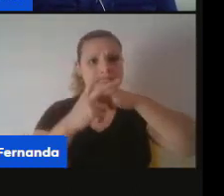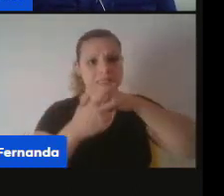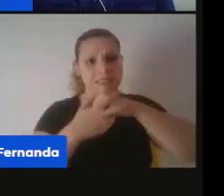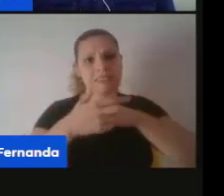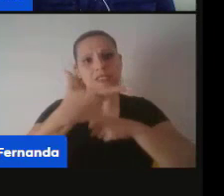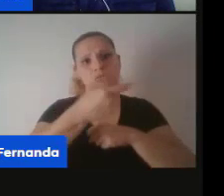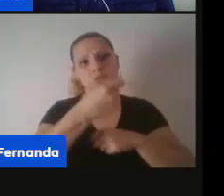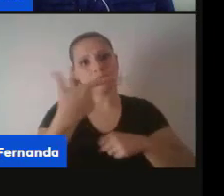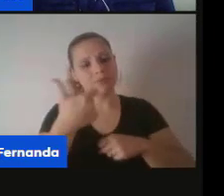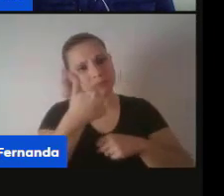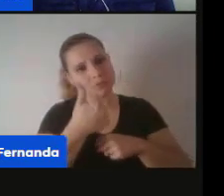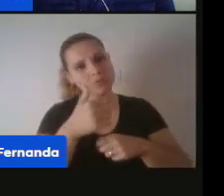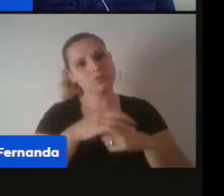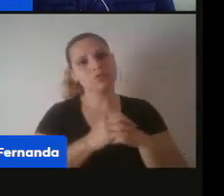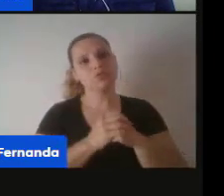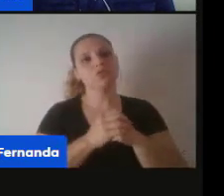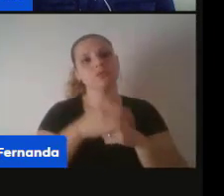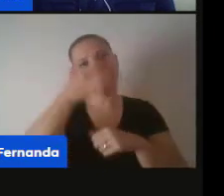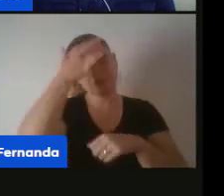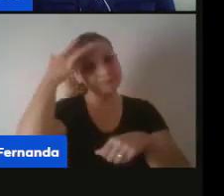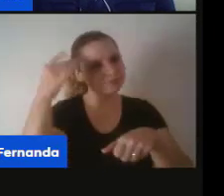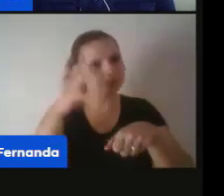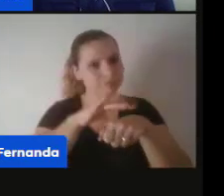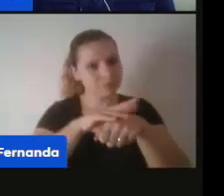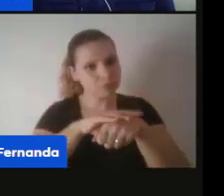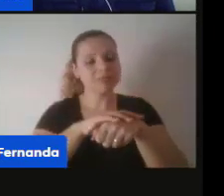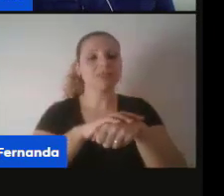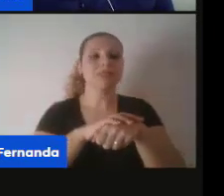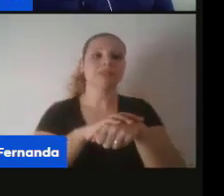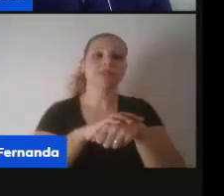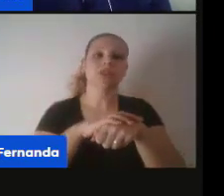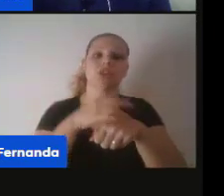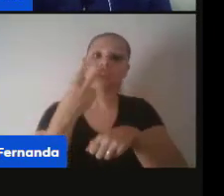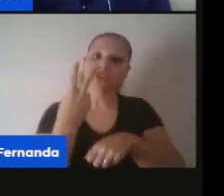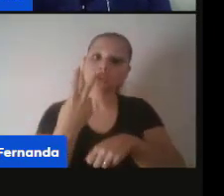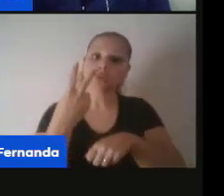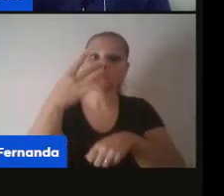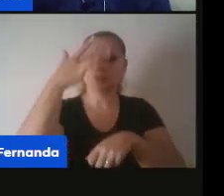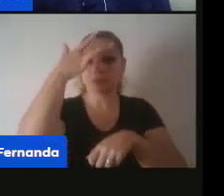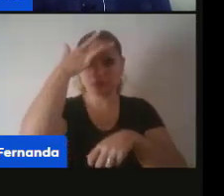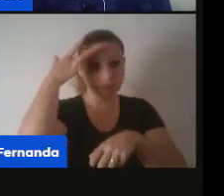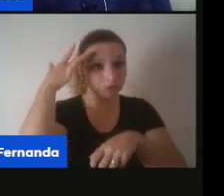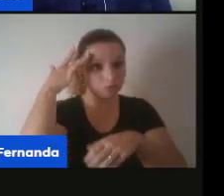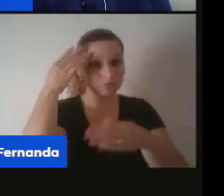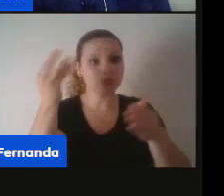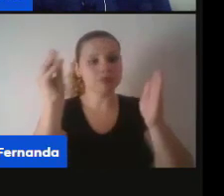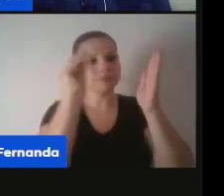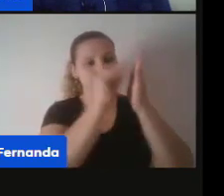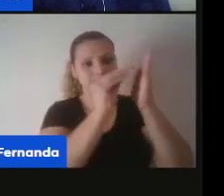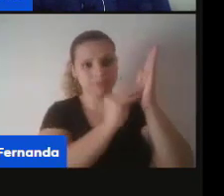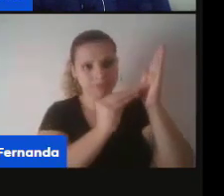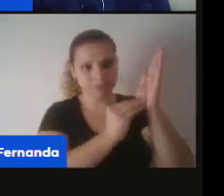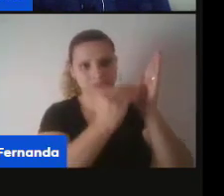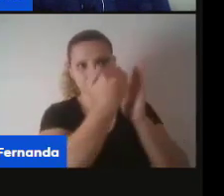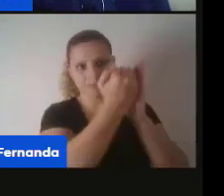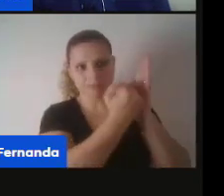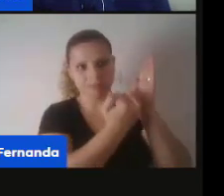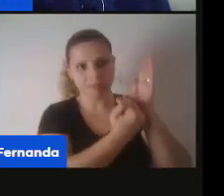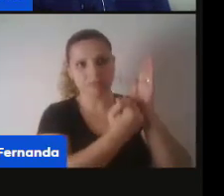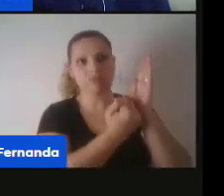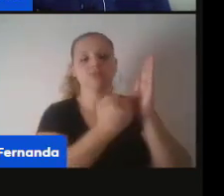21 casos e 6 confirmados. Zika, 2 casos notificados, nós temos atualmente agora em